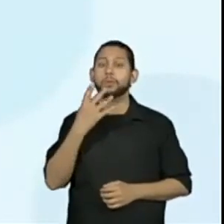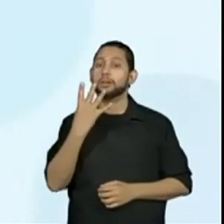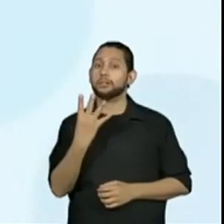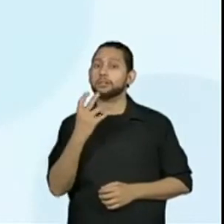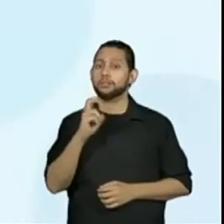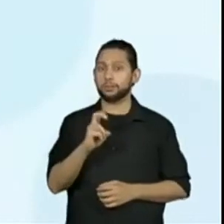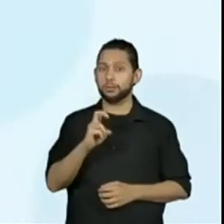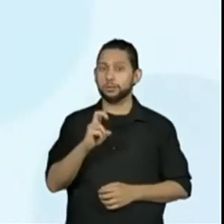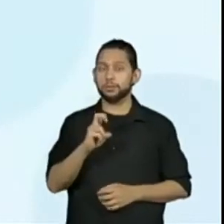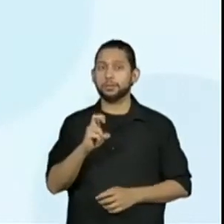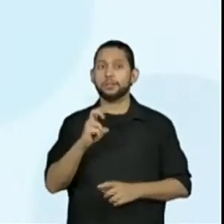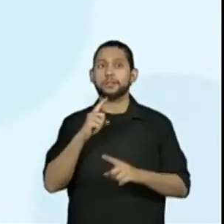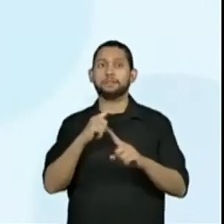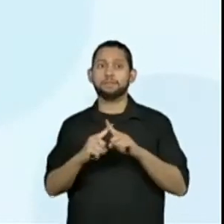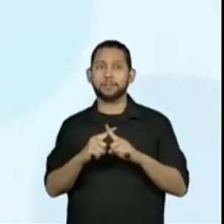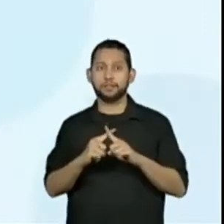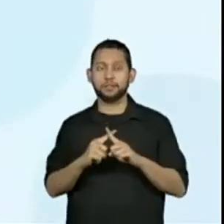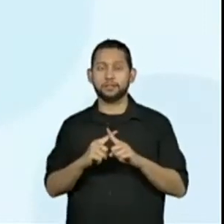45